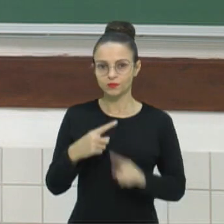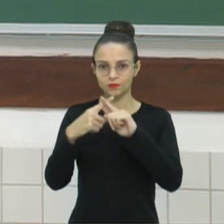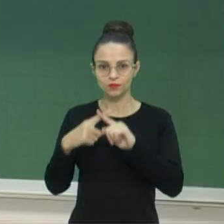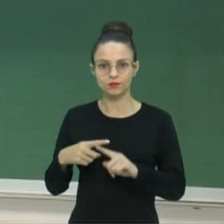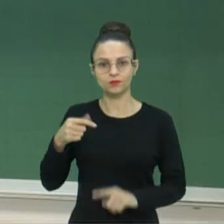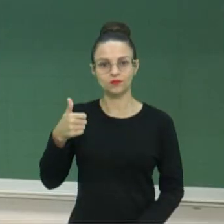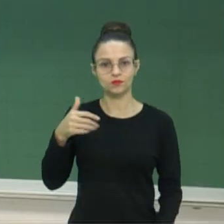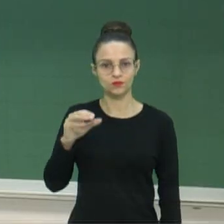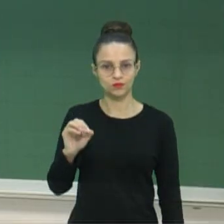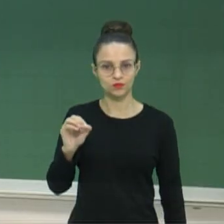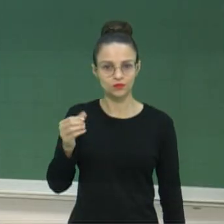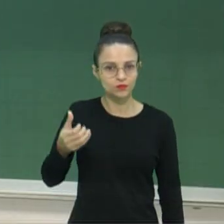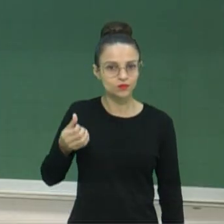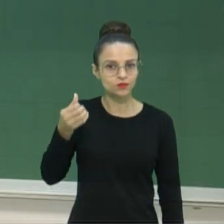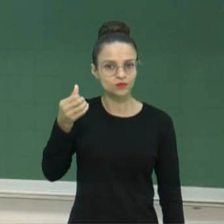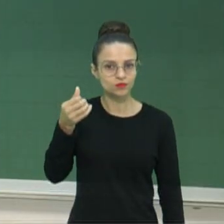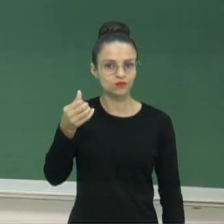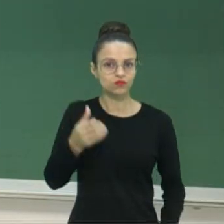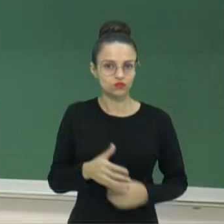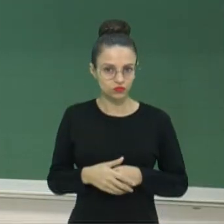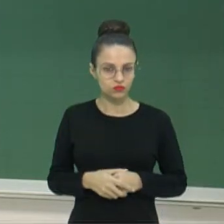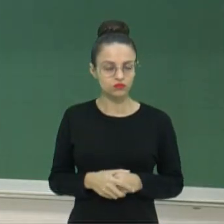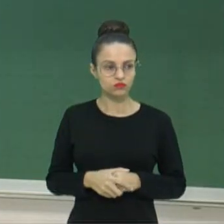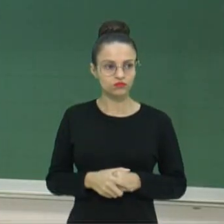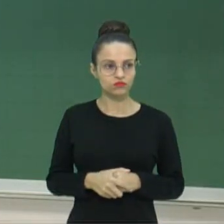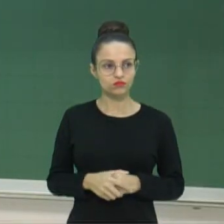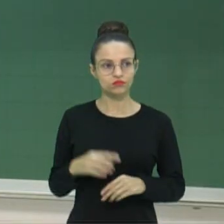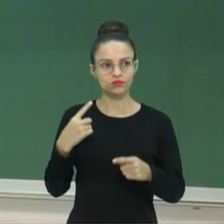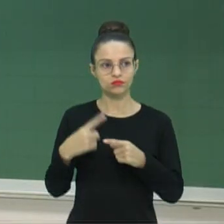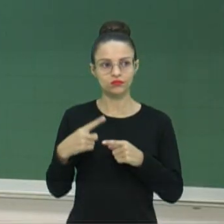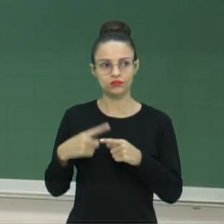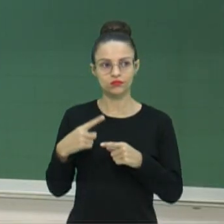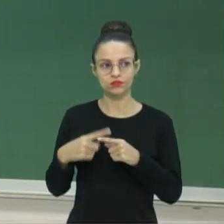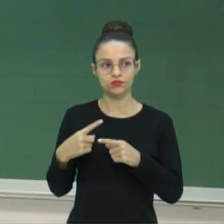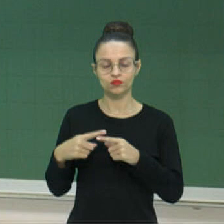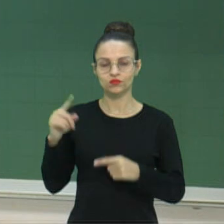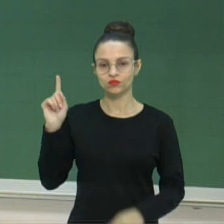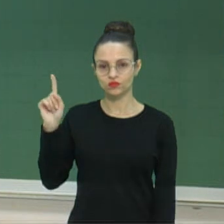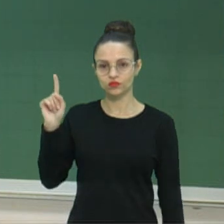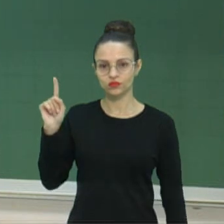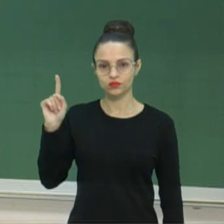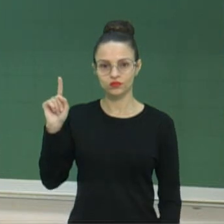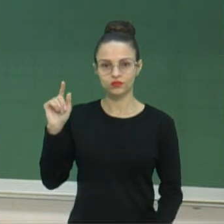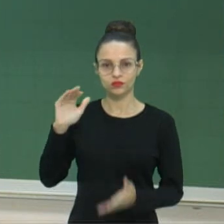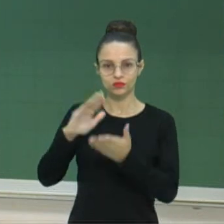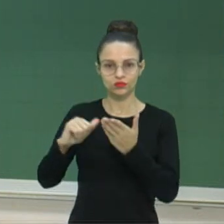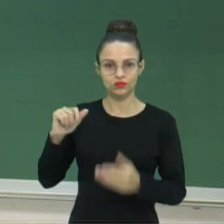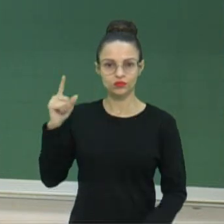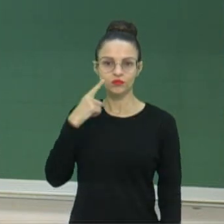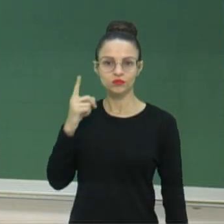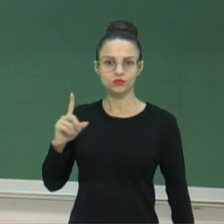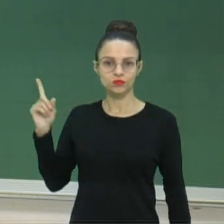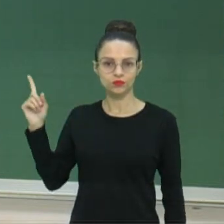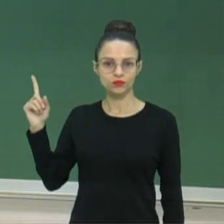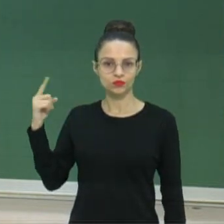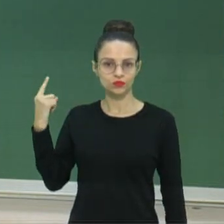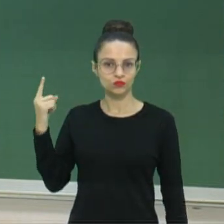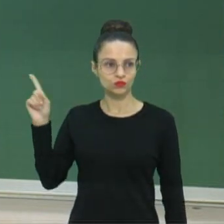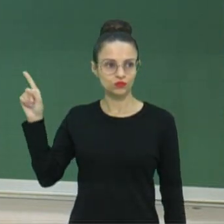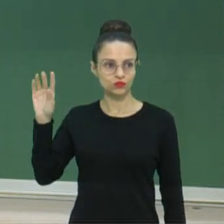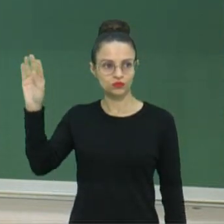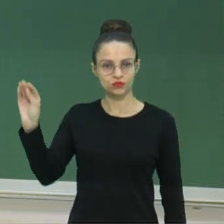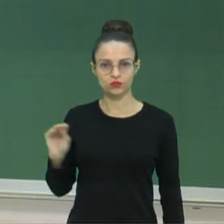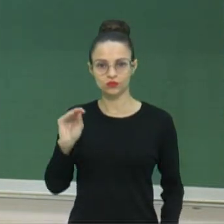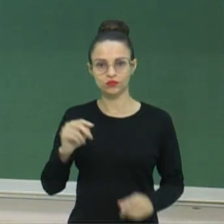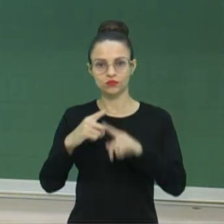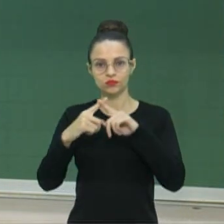10 na sexta, certo? Porque eu tirei um número, uma base aqui, né, certo? Um 10 daqui e fiz